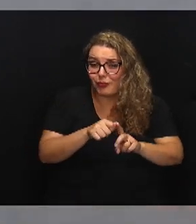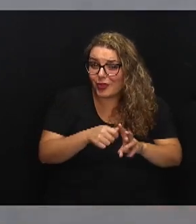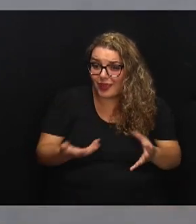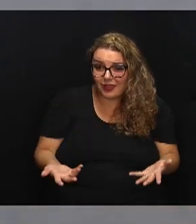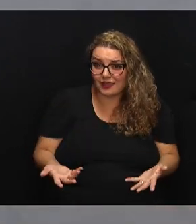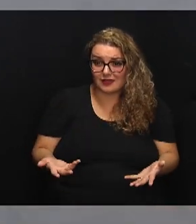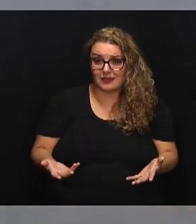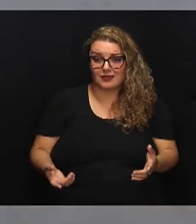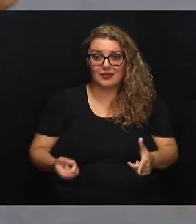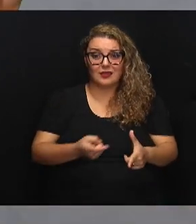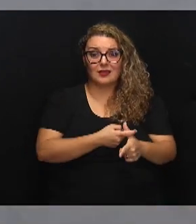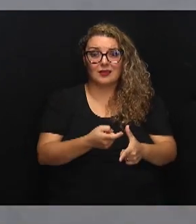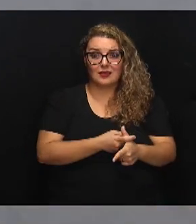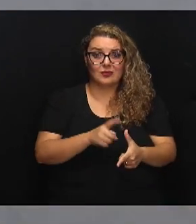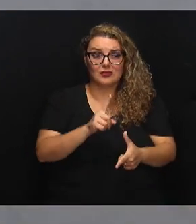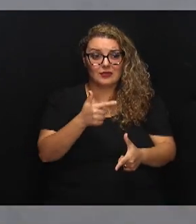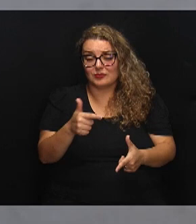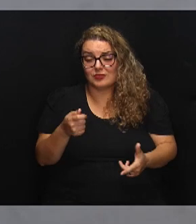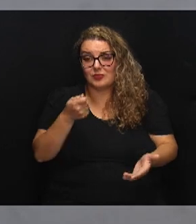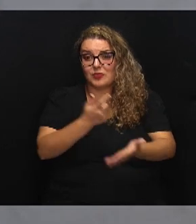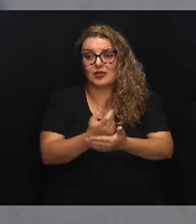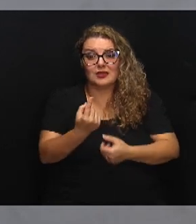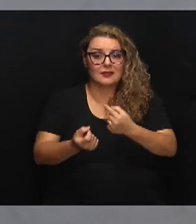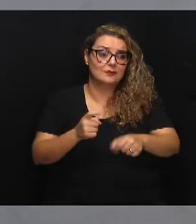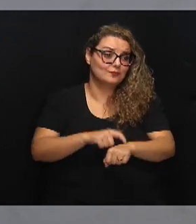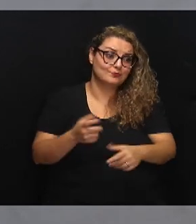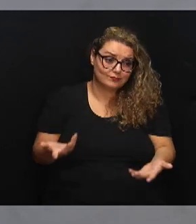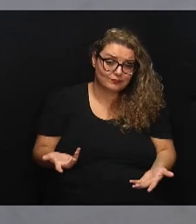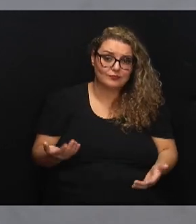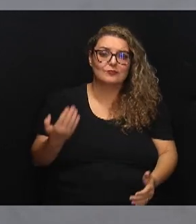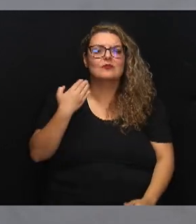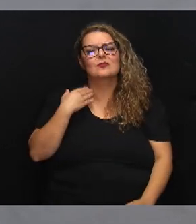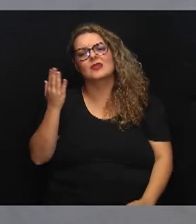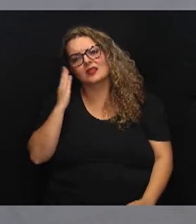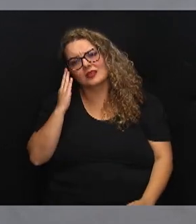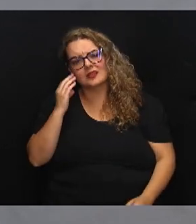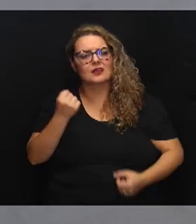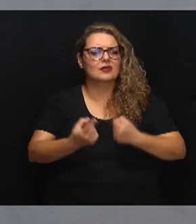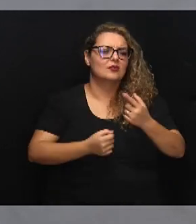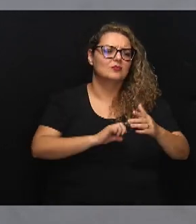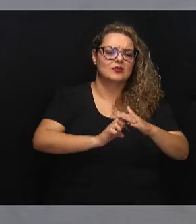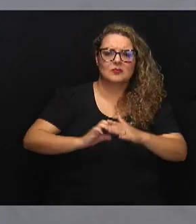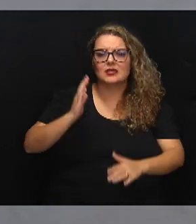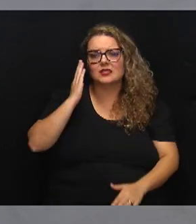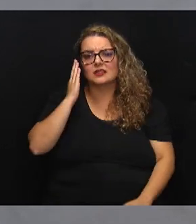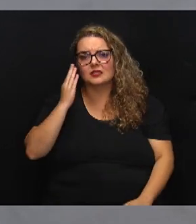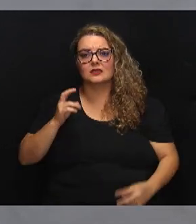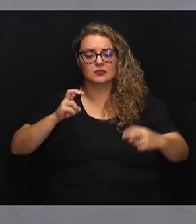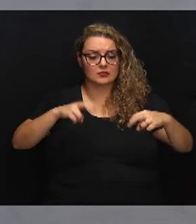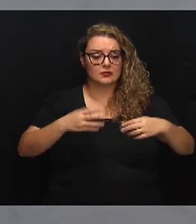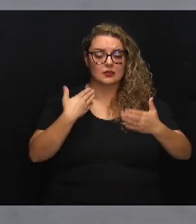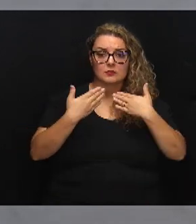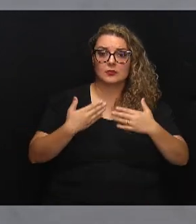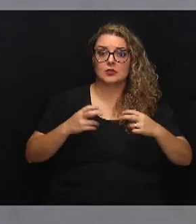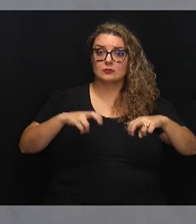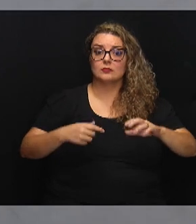dívida assim impagável em determinado momento. Então, os bancos sabem disso, algumas empresas sabem disso. Então, senta, negocie, mostre